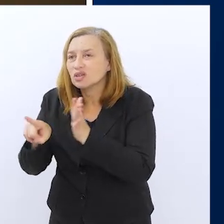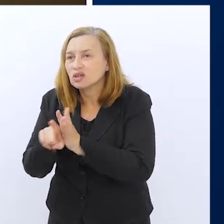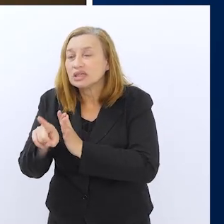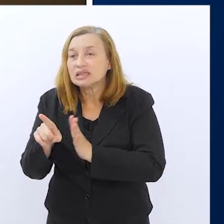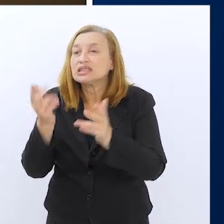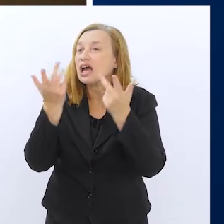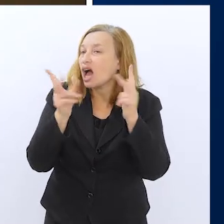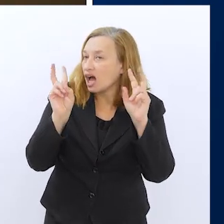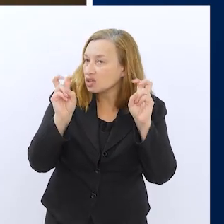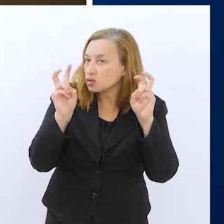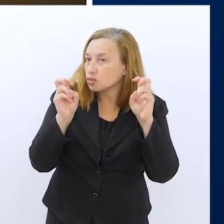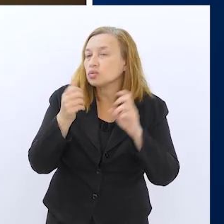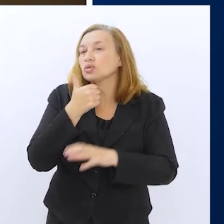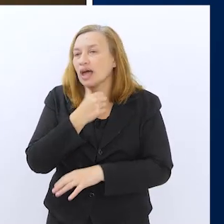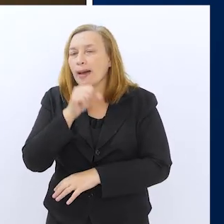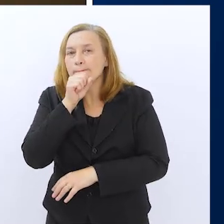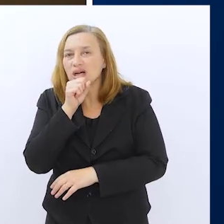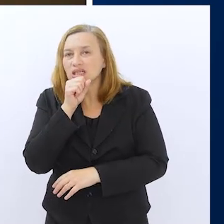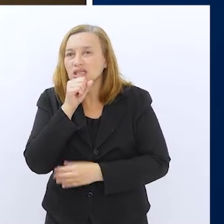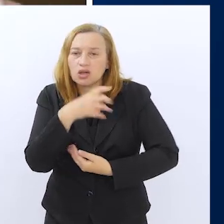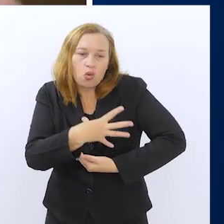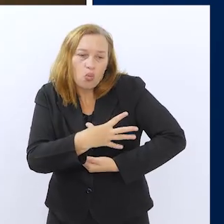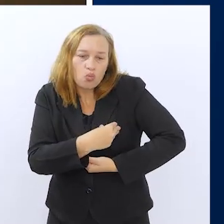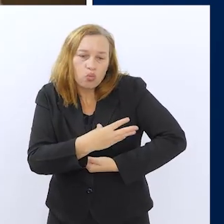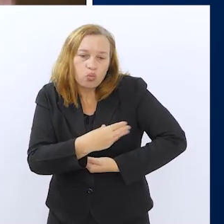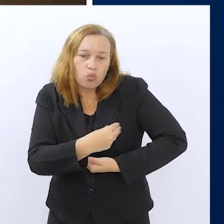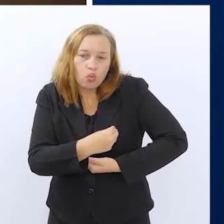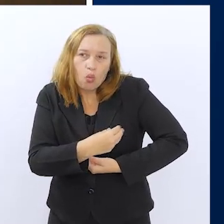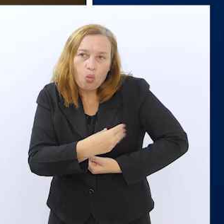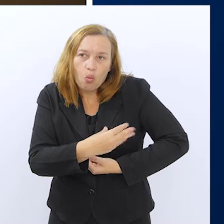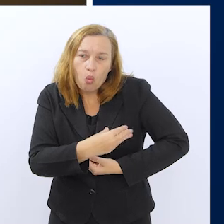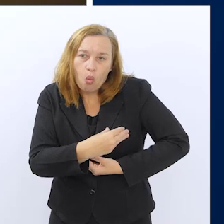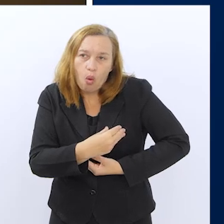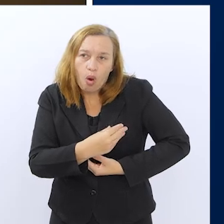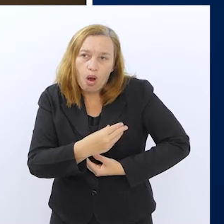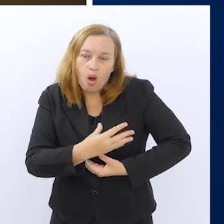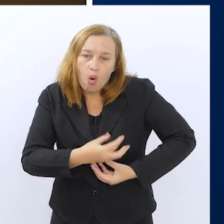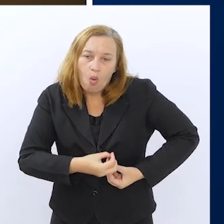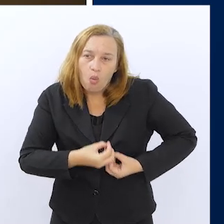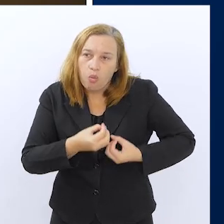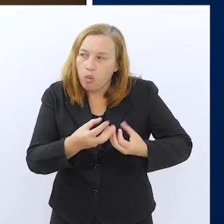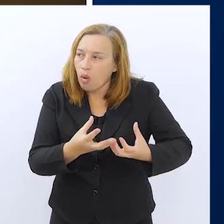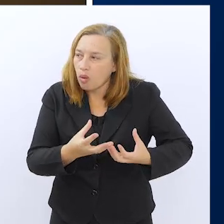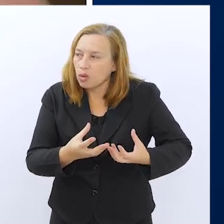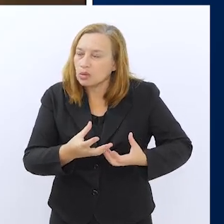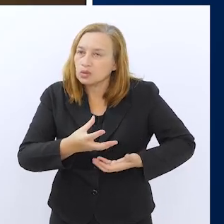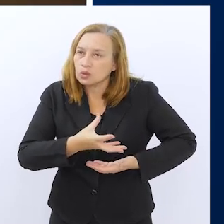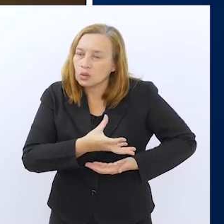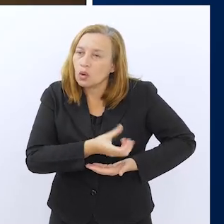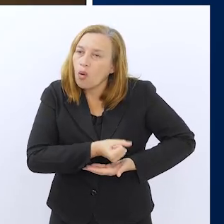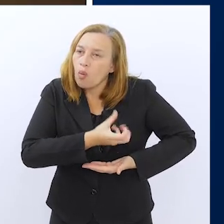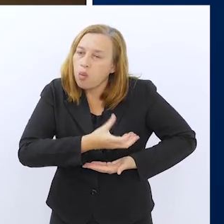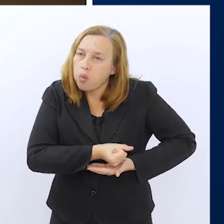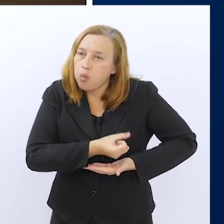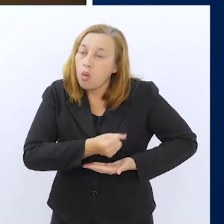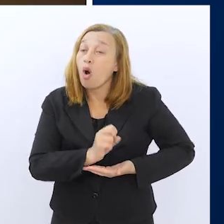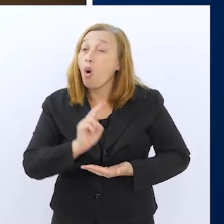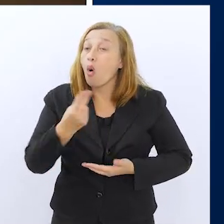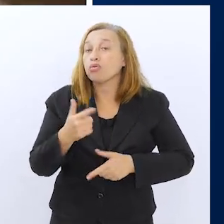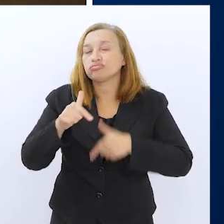vai perguntar de casos mesmo da mãe que ordenha leite, ou